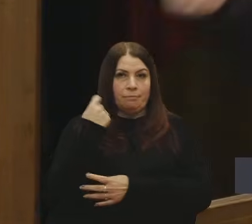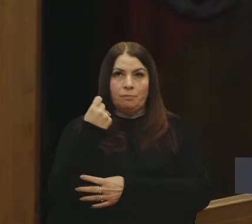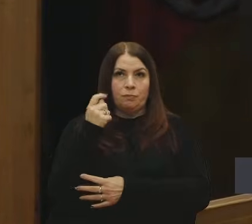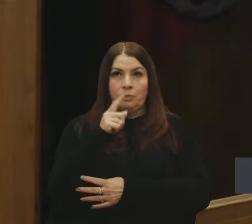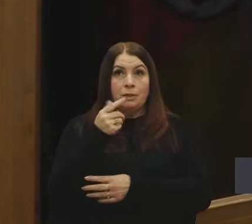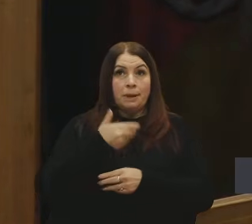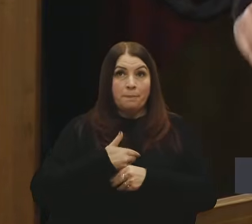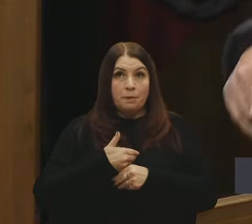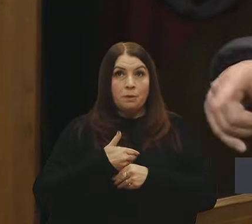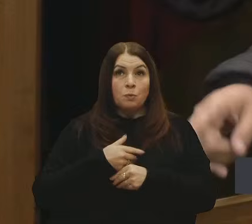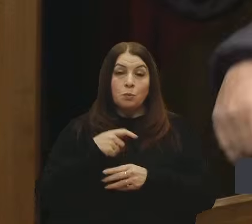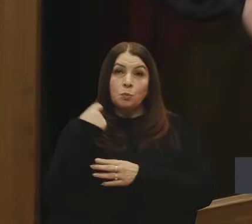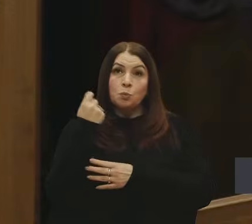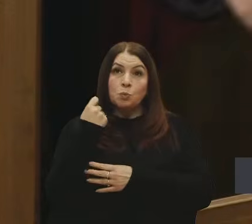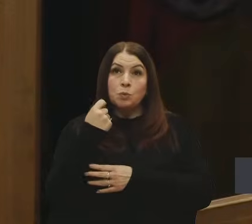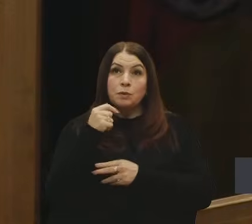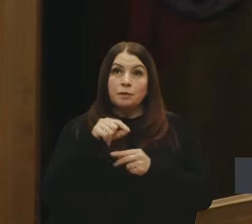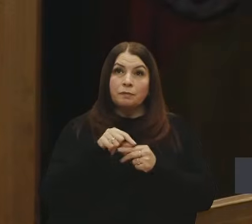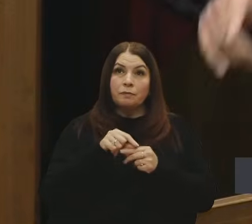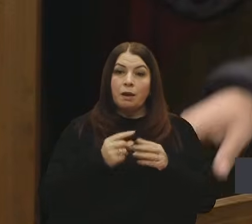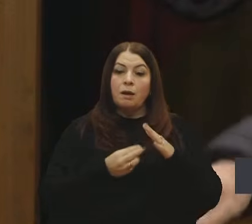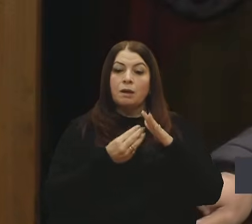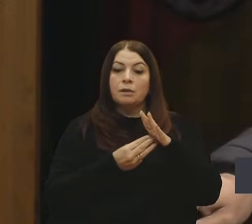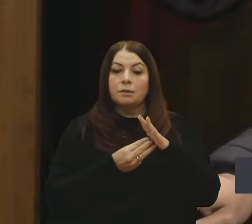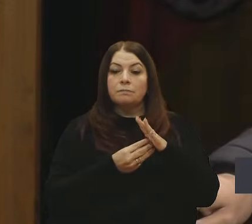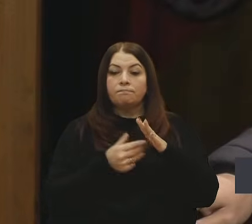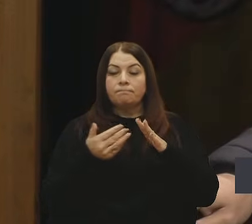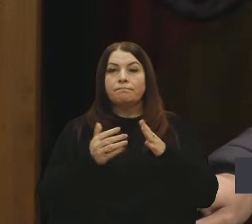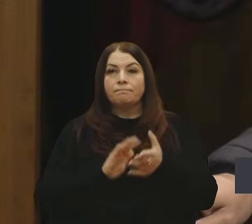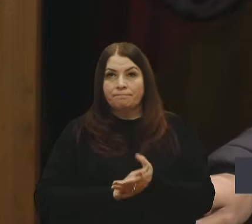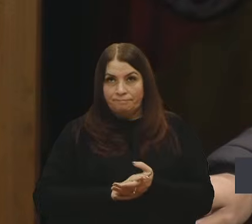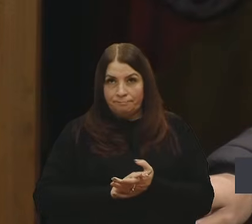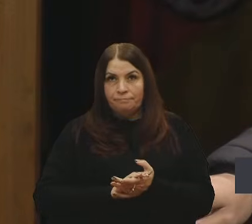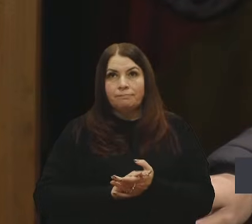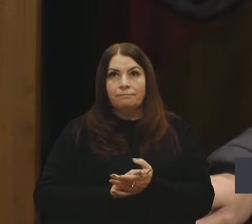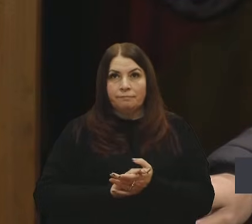Esses amigos do Rio Grande do Sul vão ser terceirizados.